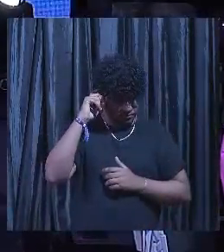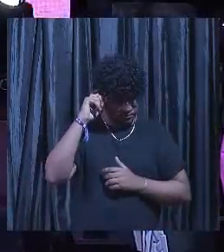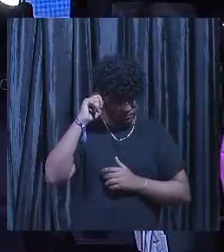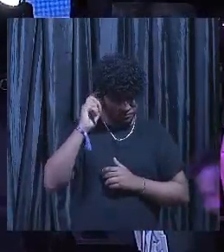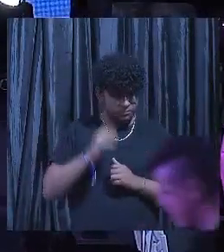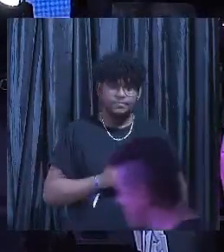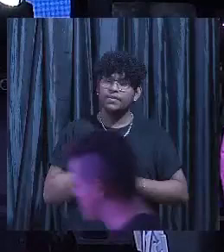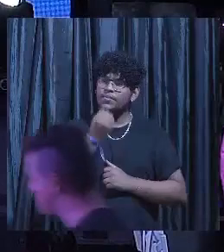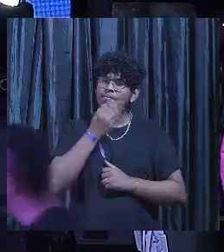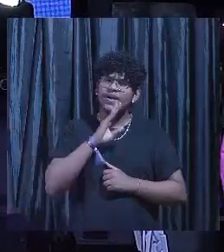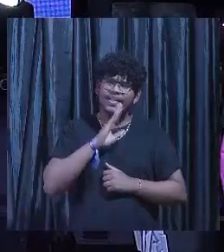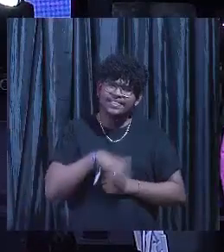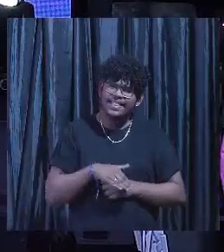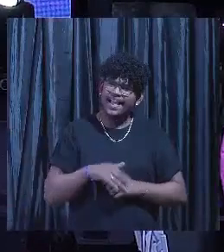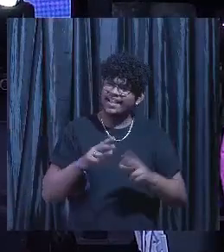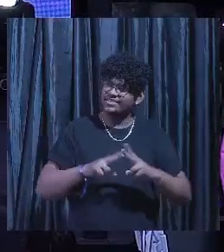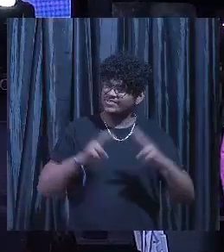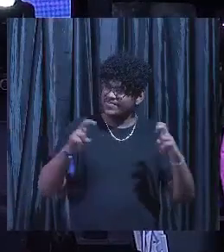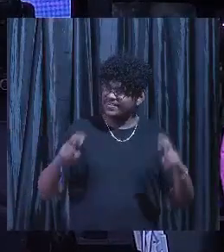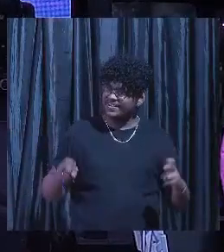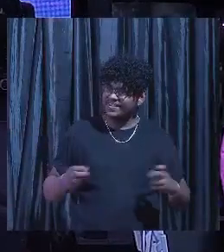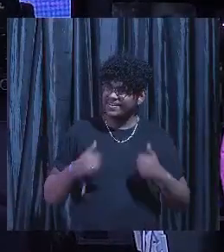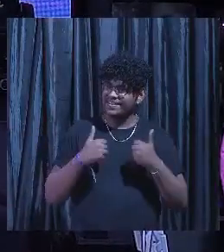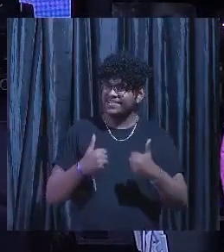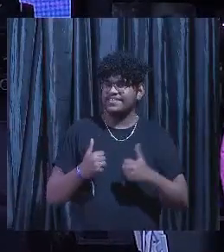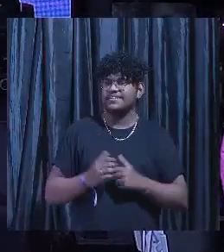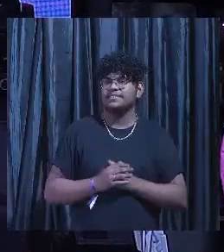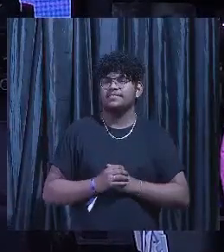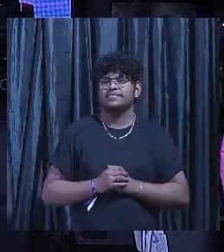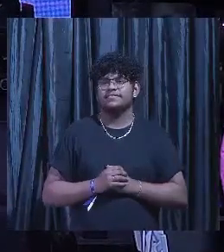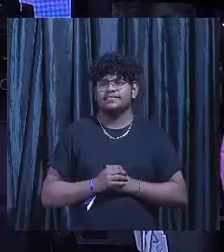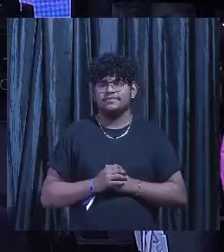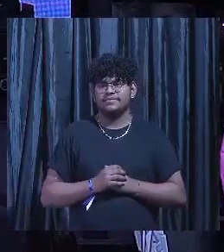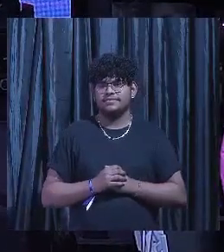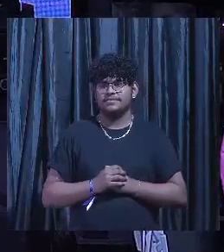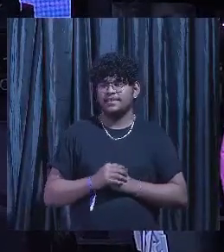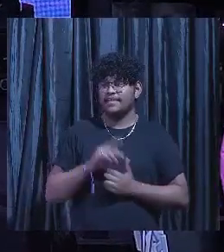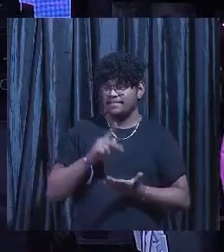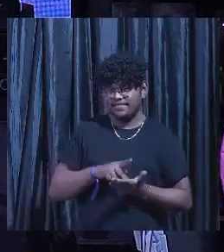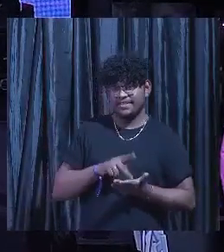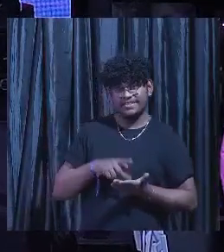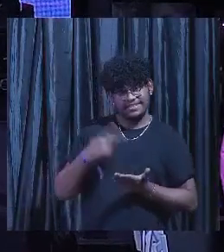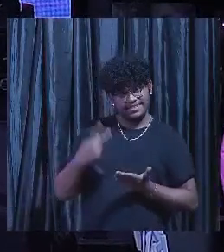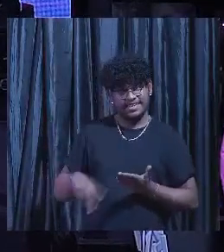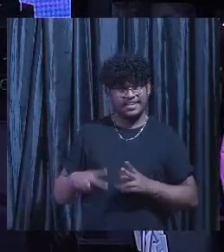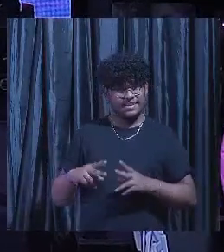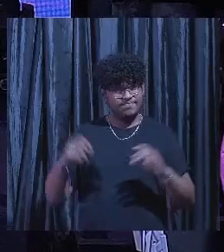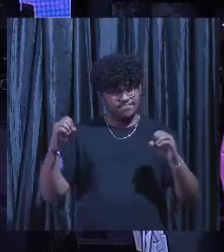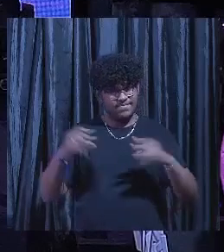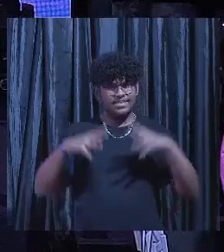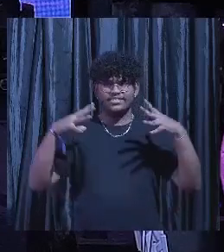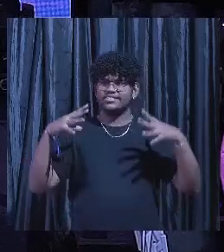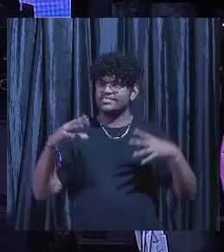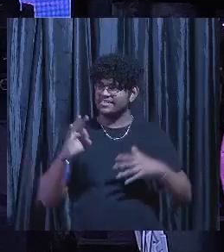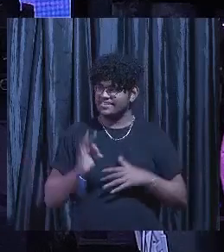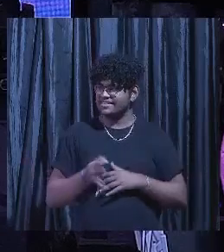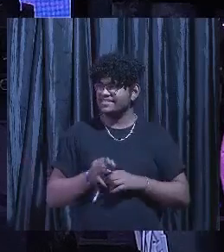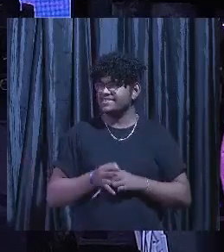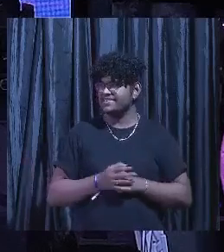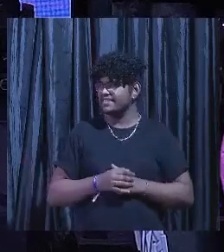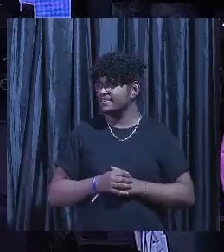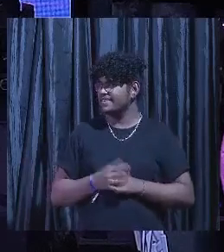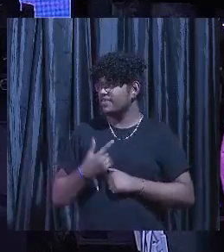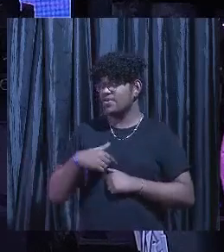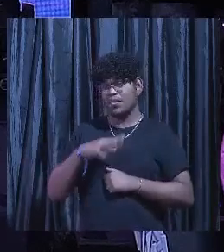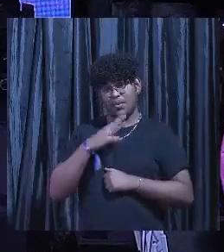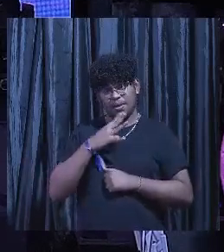Boa tarde, Floripa. É verdade que aqui é a terra da magia, né? É mesmo, eu conheci